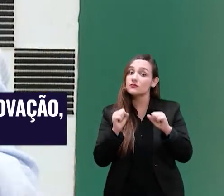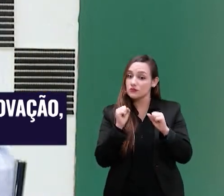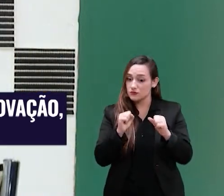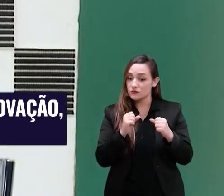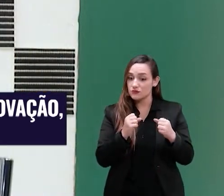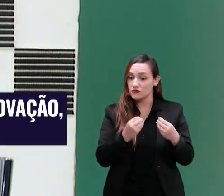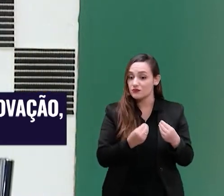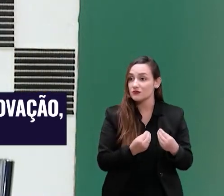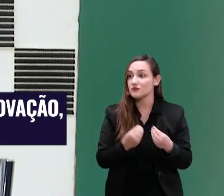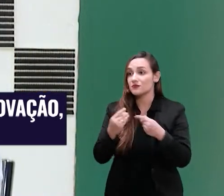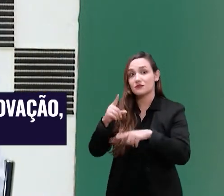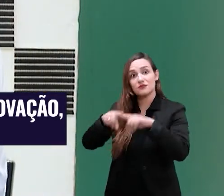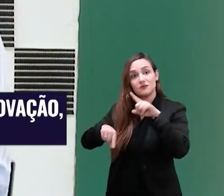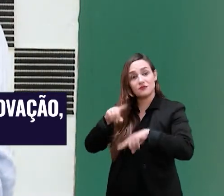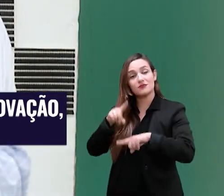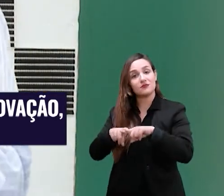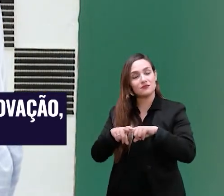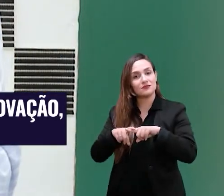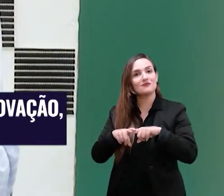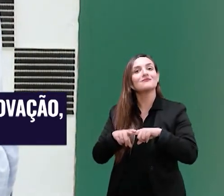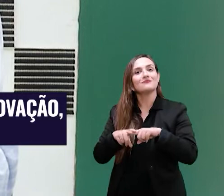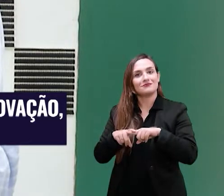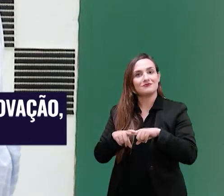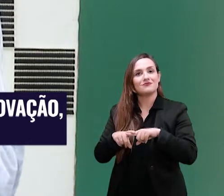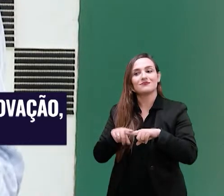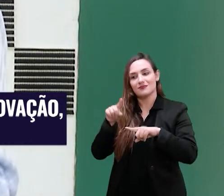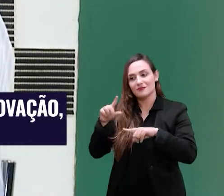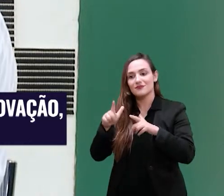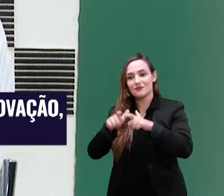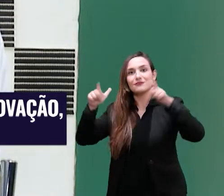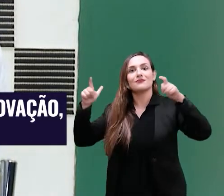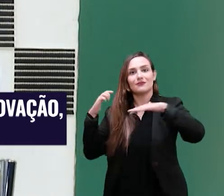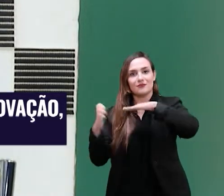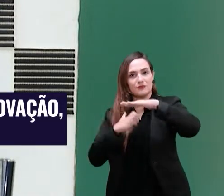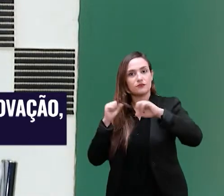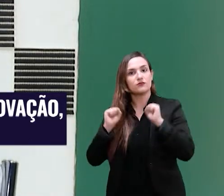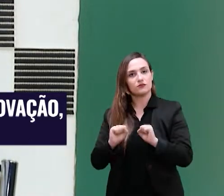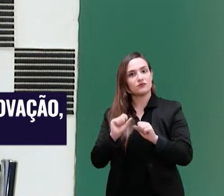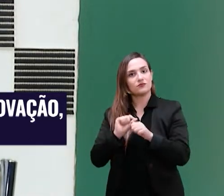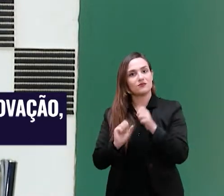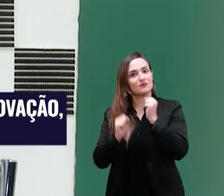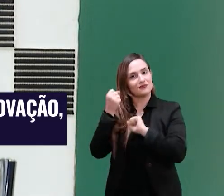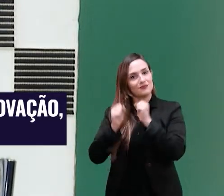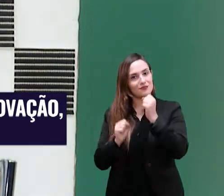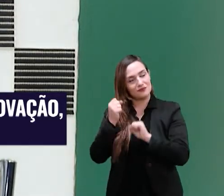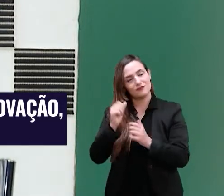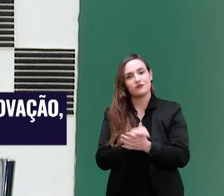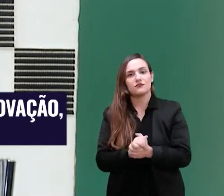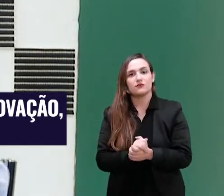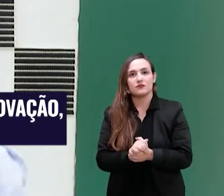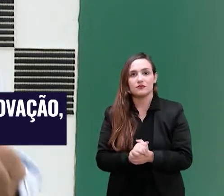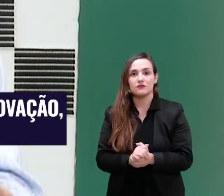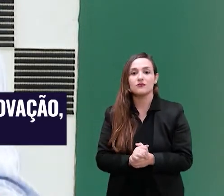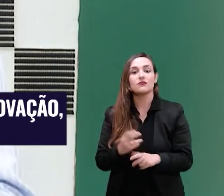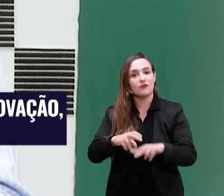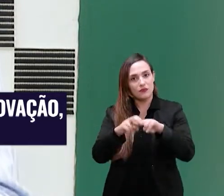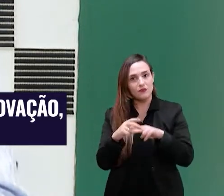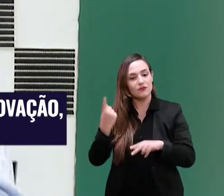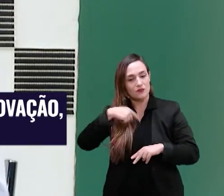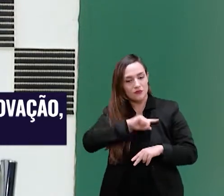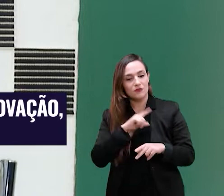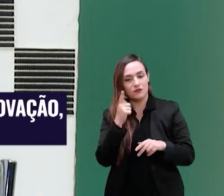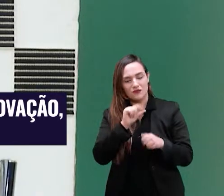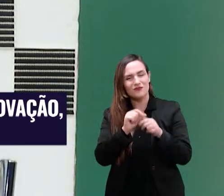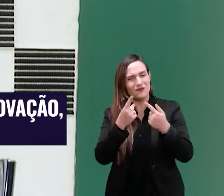de fornecimento para esse grande investimento. E agora a gente trabalha junto com os parceiros, por isso que eu fiz questão de destacar, não é sempre o Sebrae, uhum,